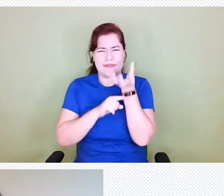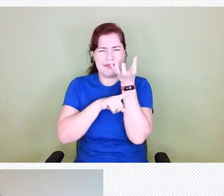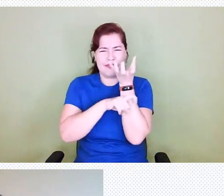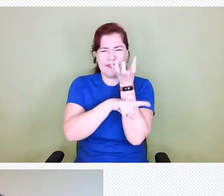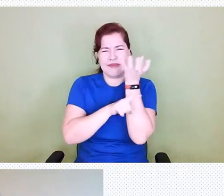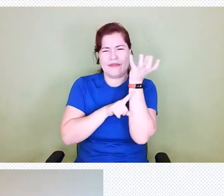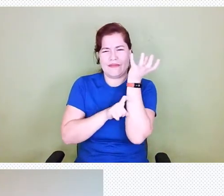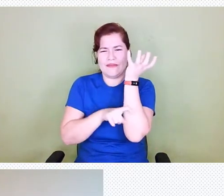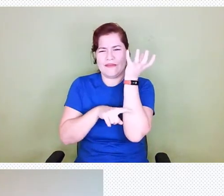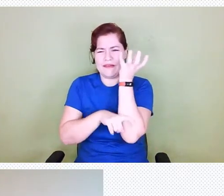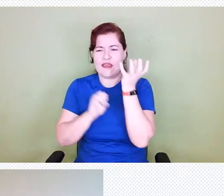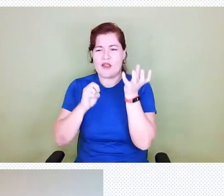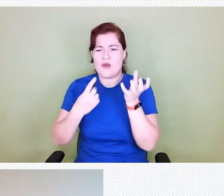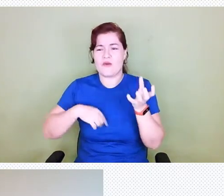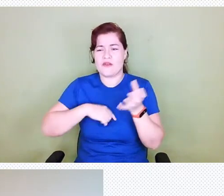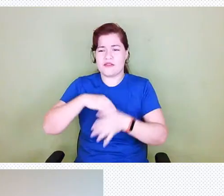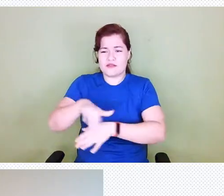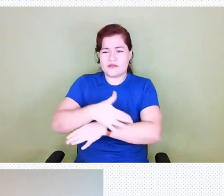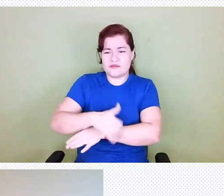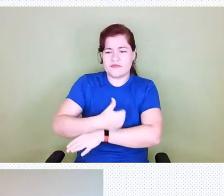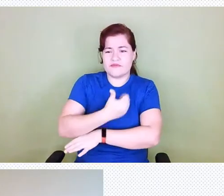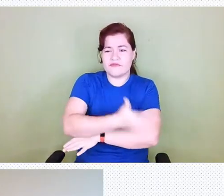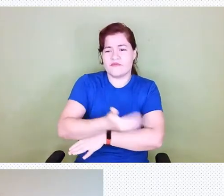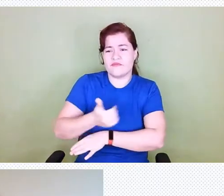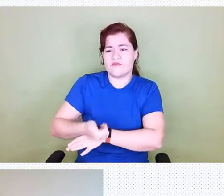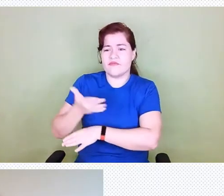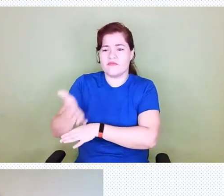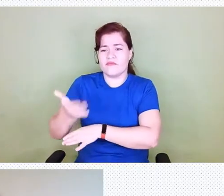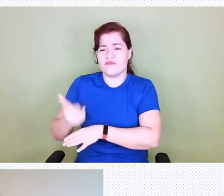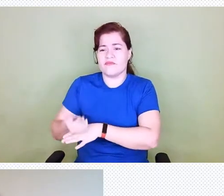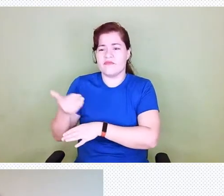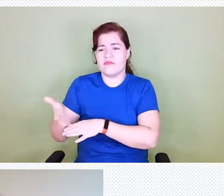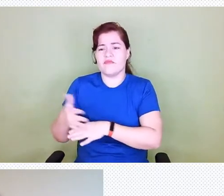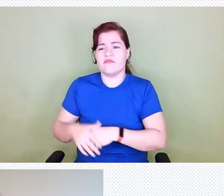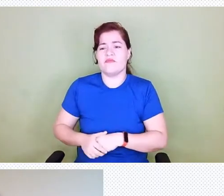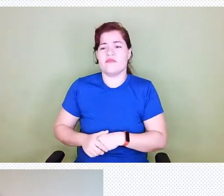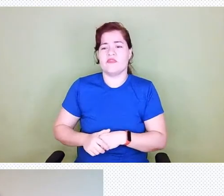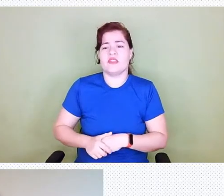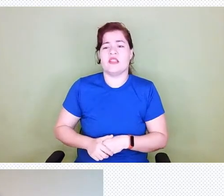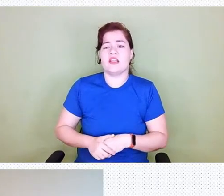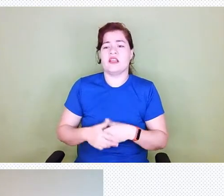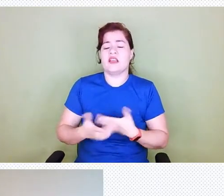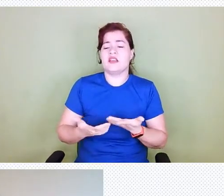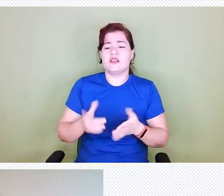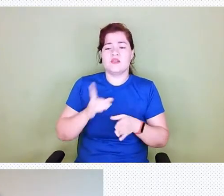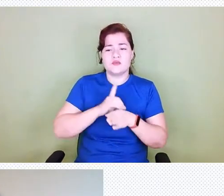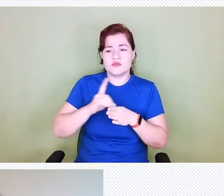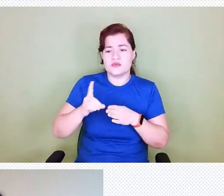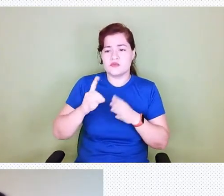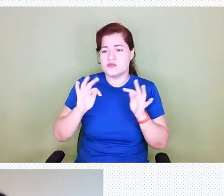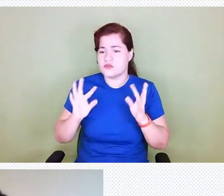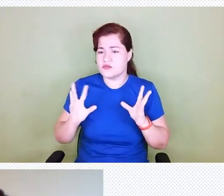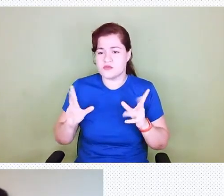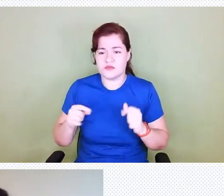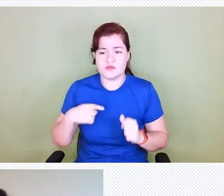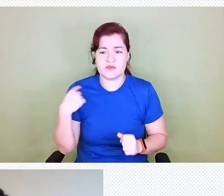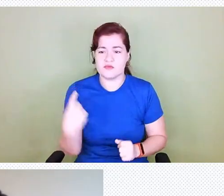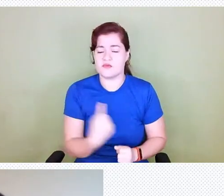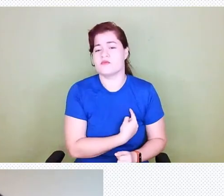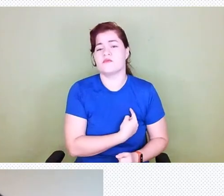à margem do caminho, o destino de todos nós, Nani, é a